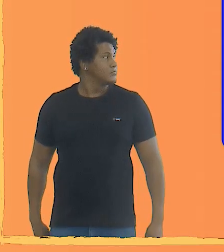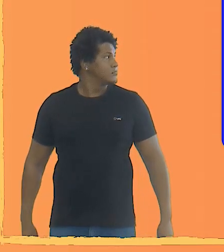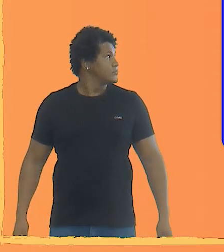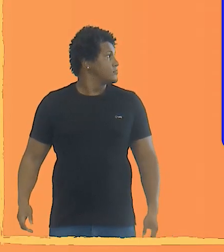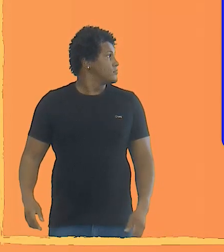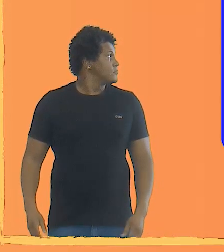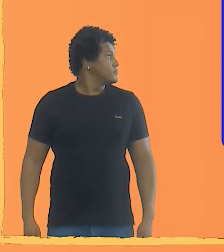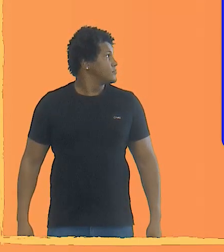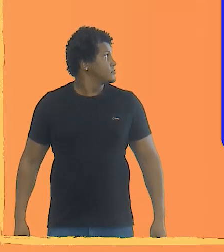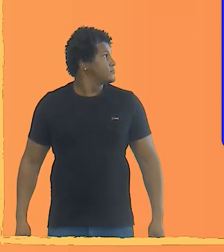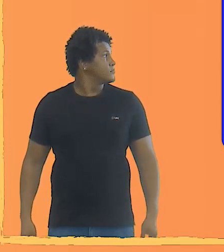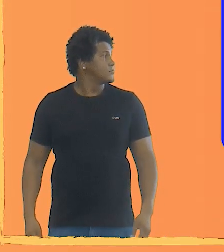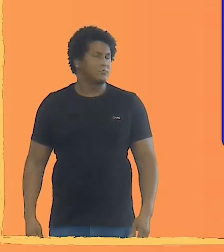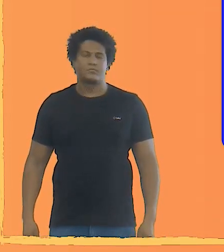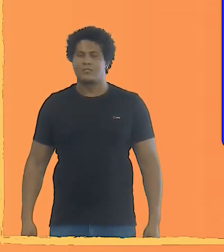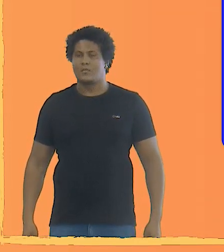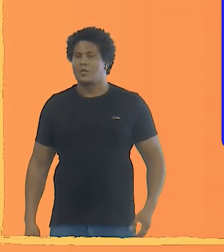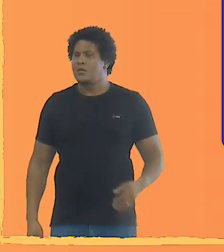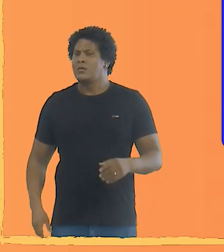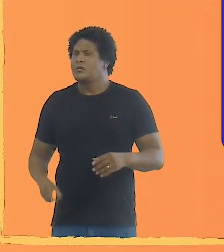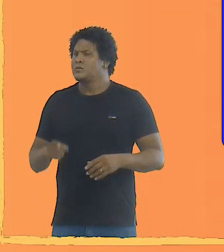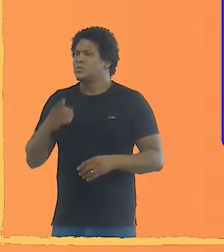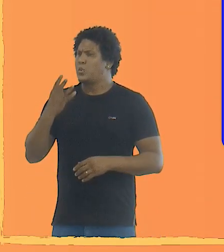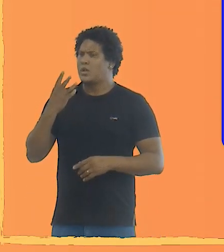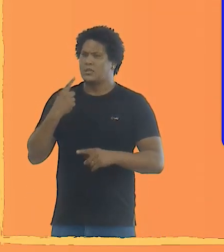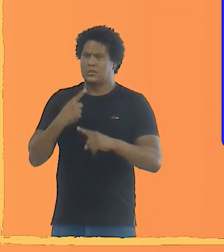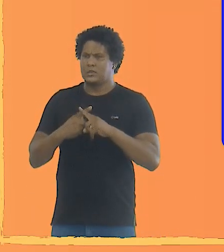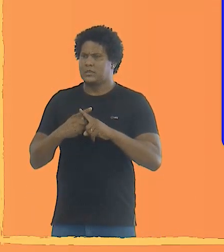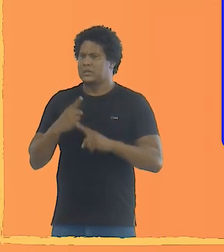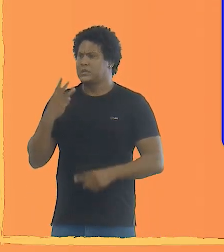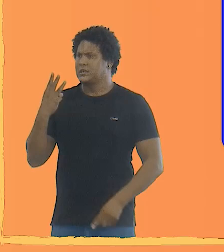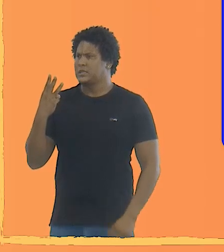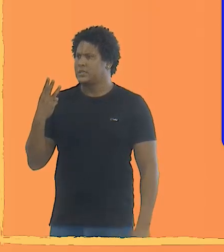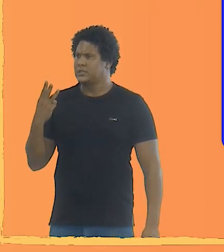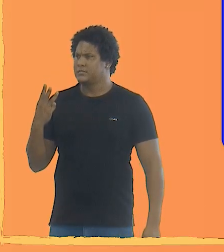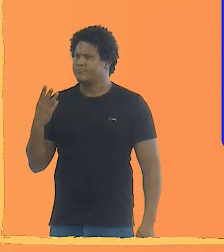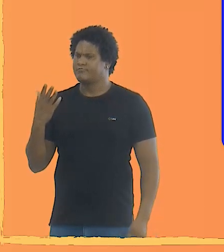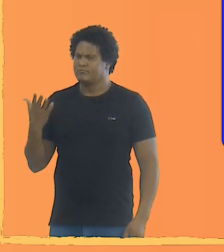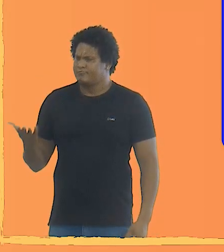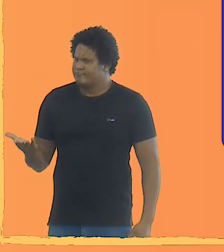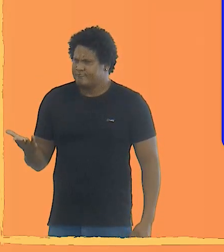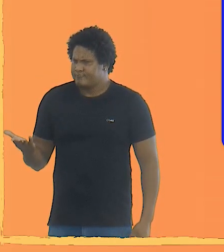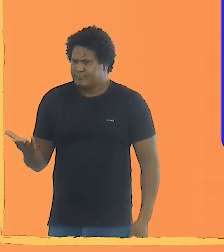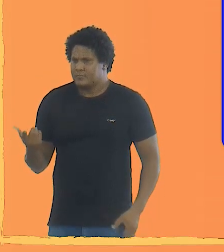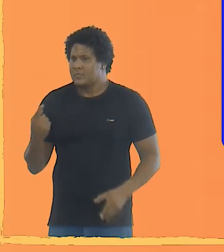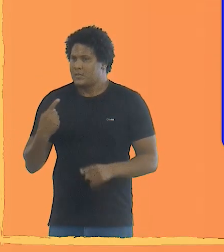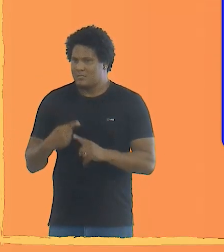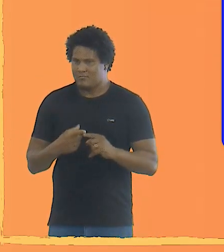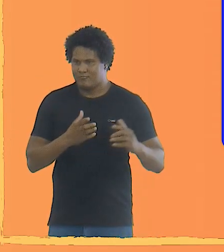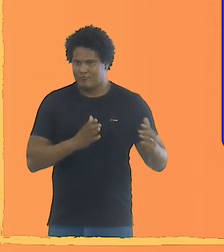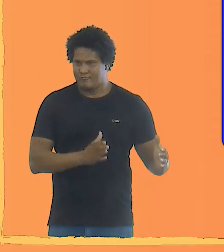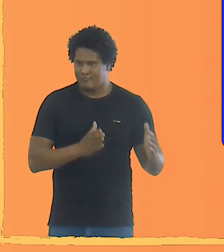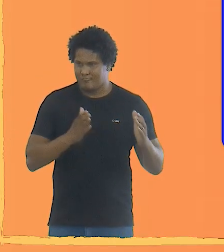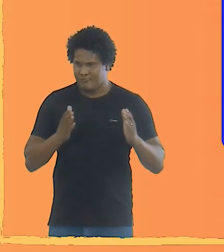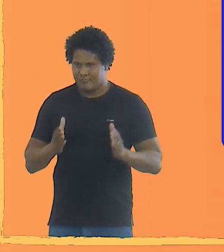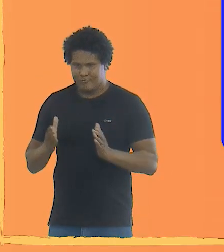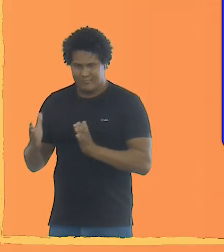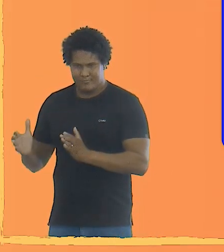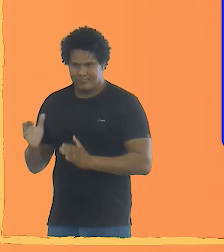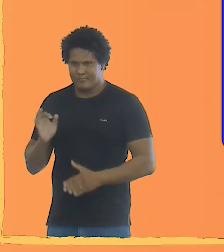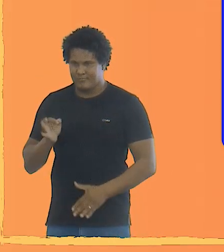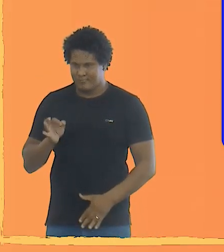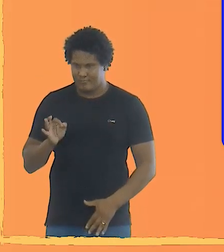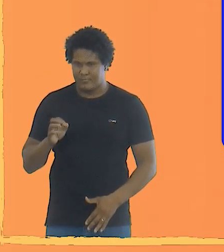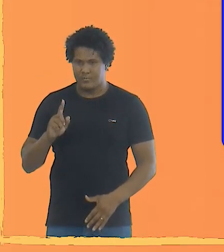4 vezes 3. O que é esse 4 vezes 3? Você não dividiu o problema em etapas? De quantas formas eu posso fazer o trajeto do A para o